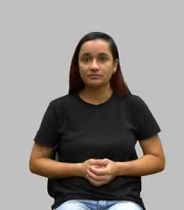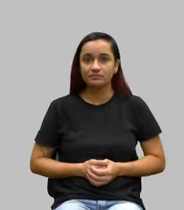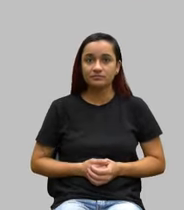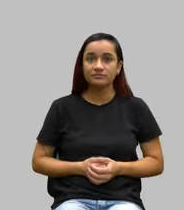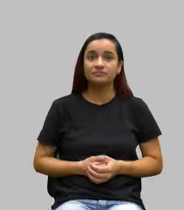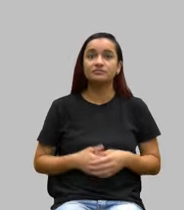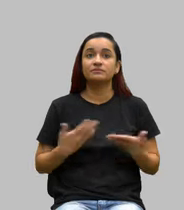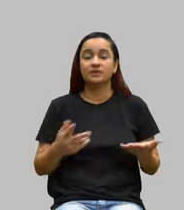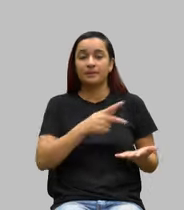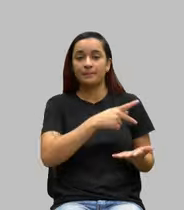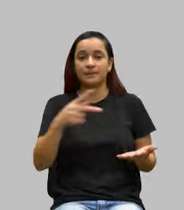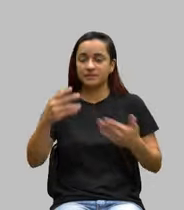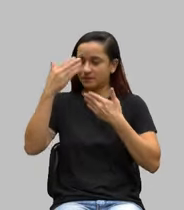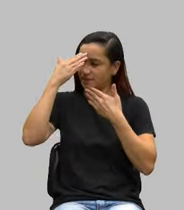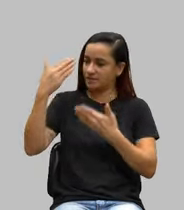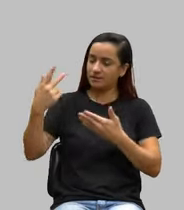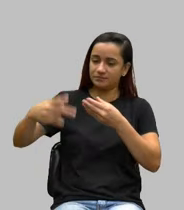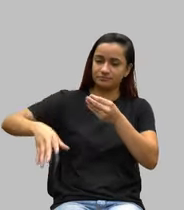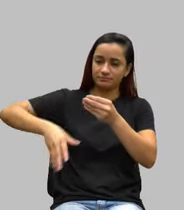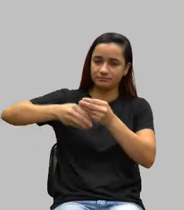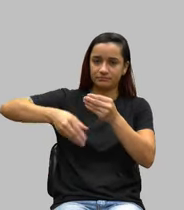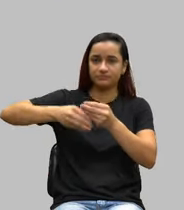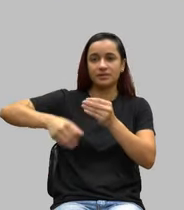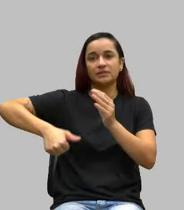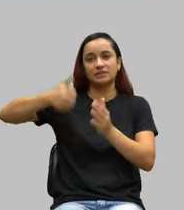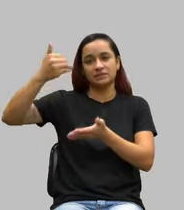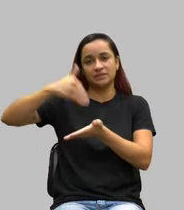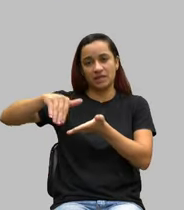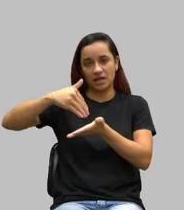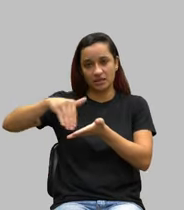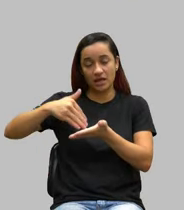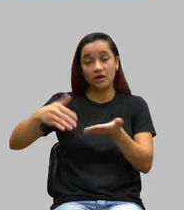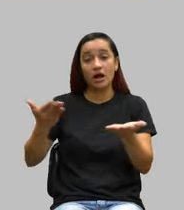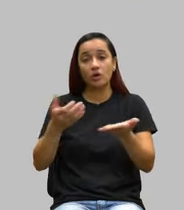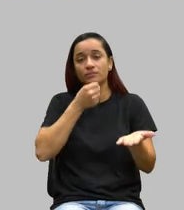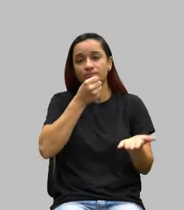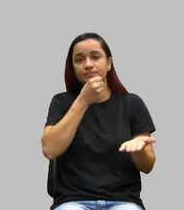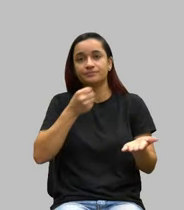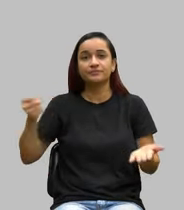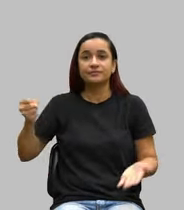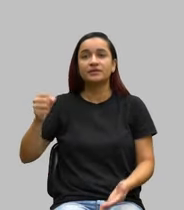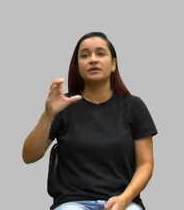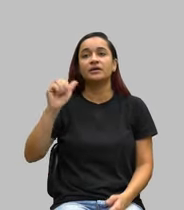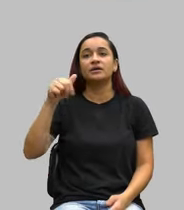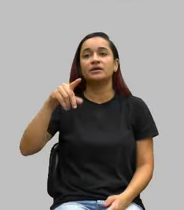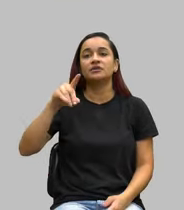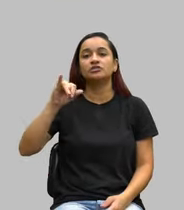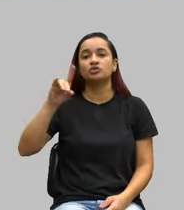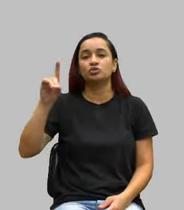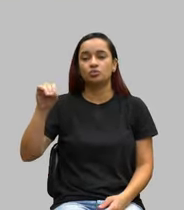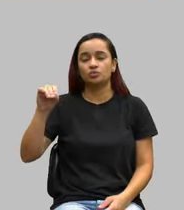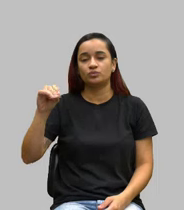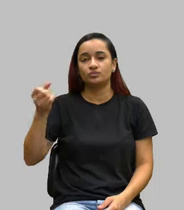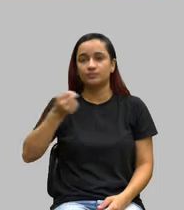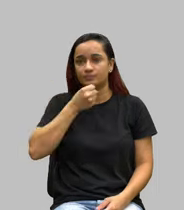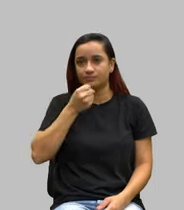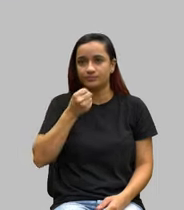agradece as contribuições do nosso primeiro secretário passamos a palavra ao noo colega Deputado Cândido o senhor tem a